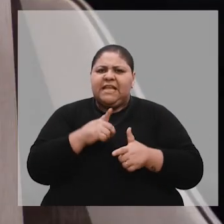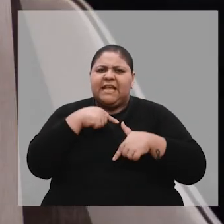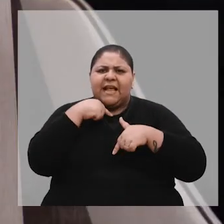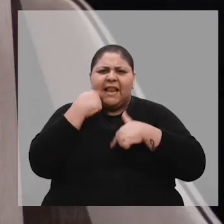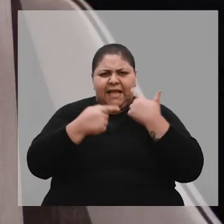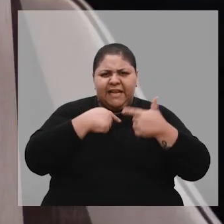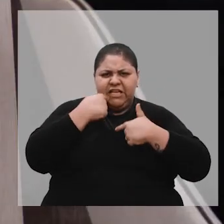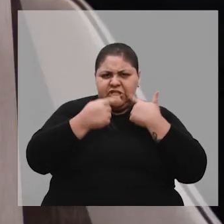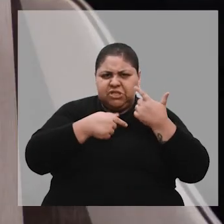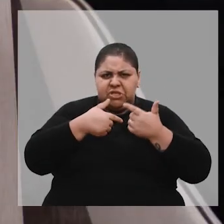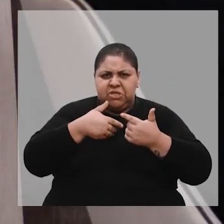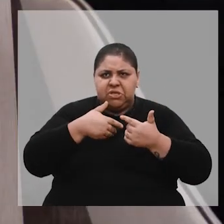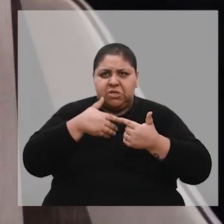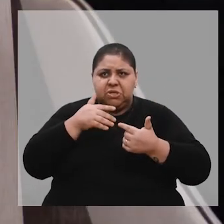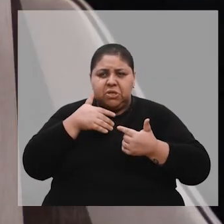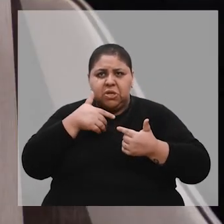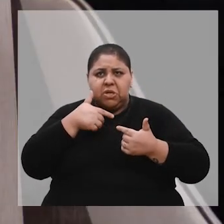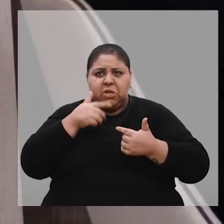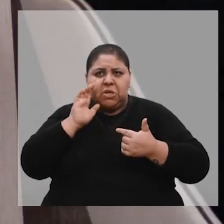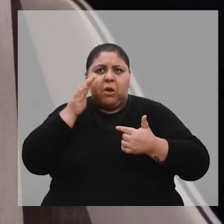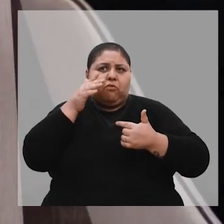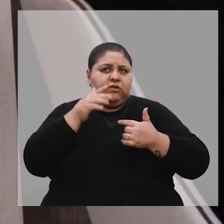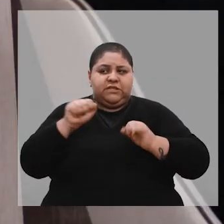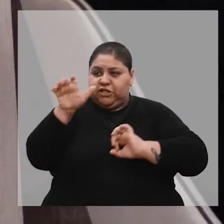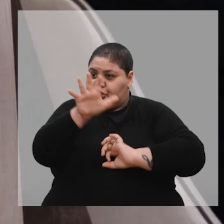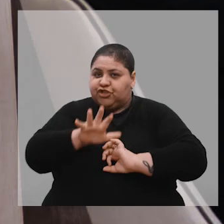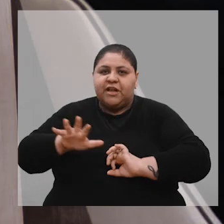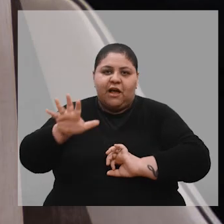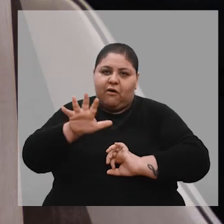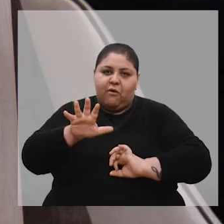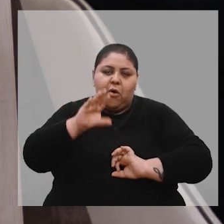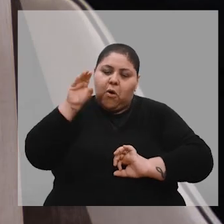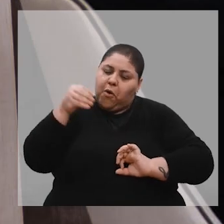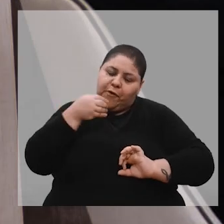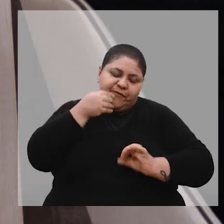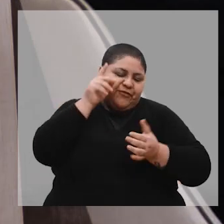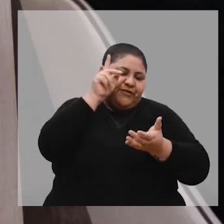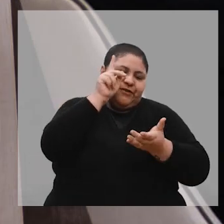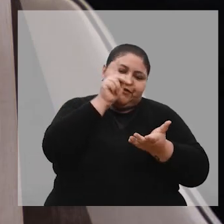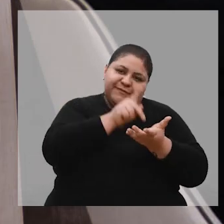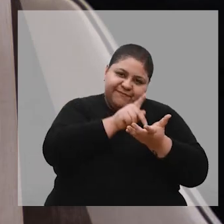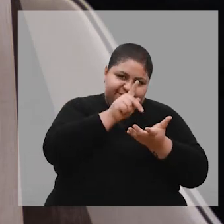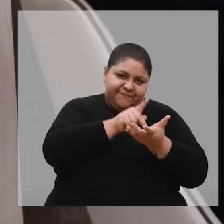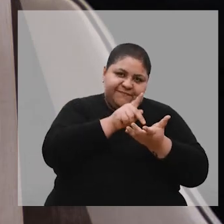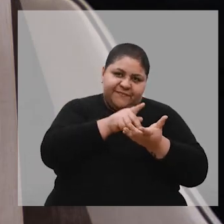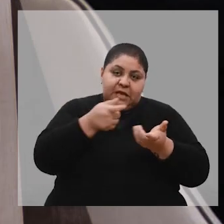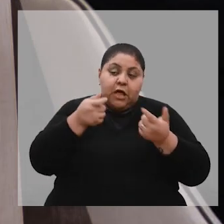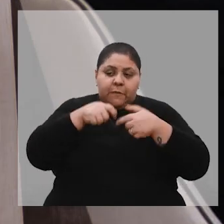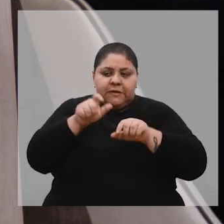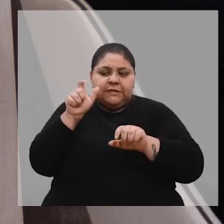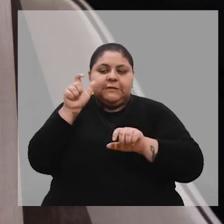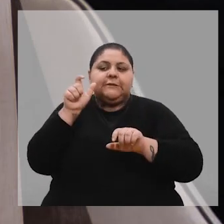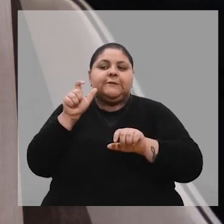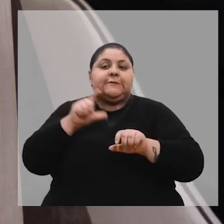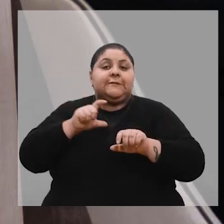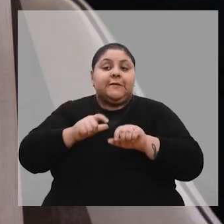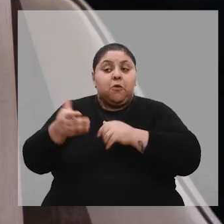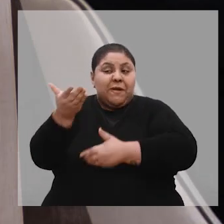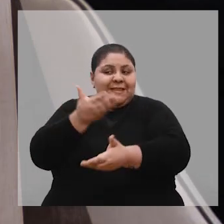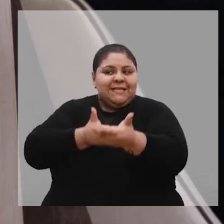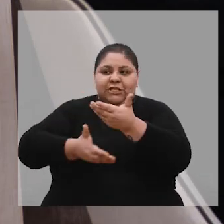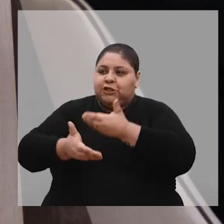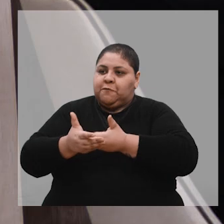que acontecia de forma generalizada, e aí com razão, porque precisa haver, digamos assim, um